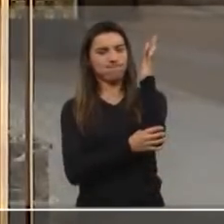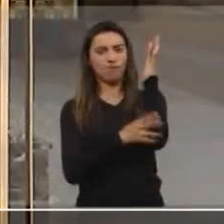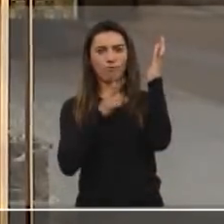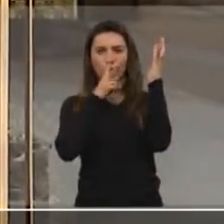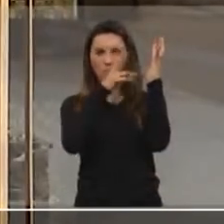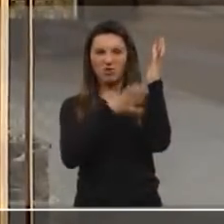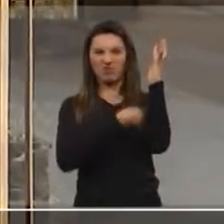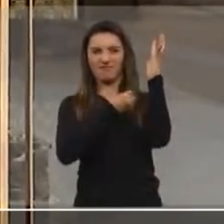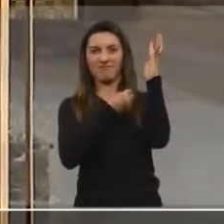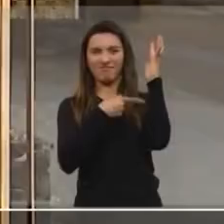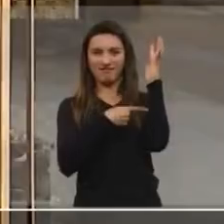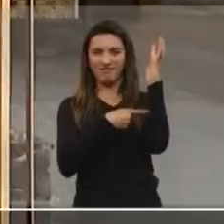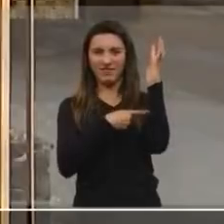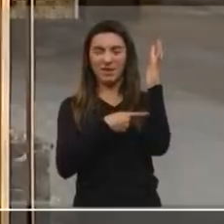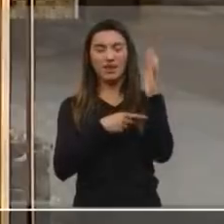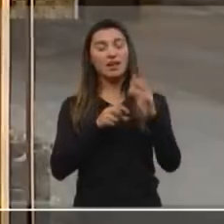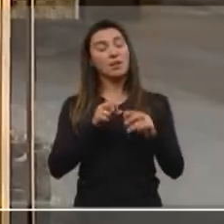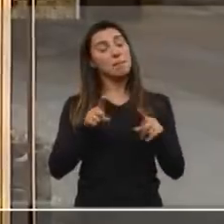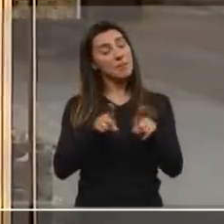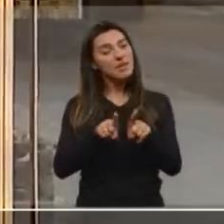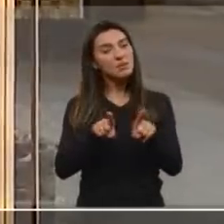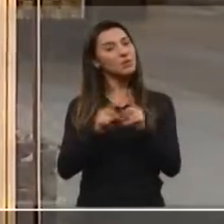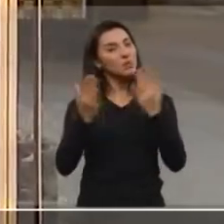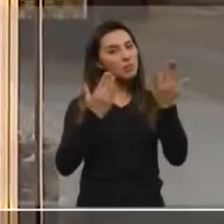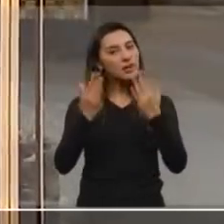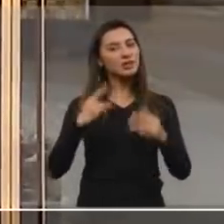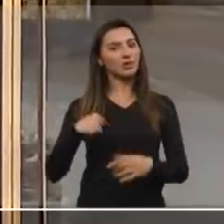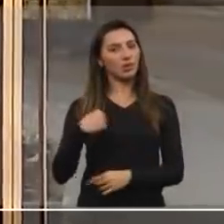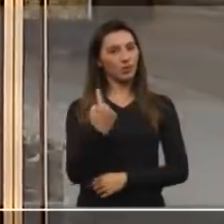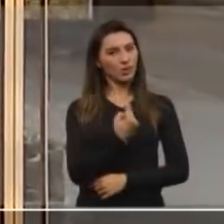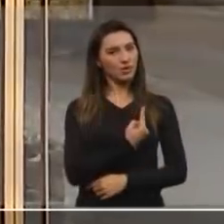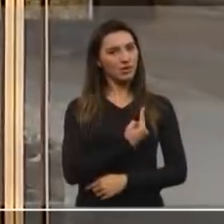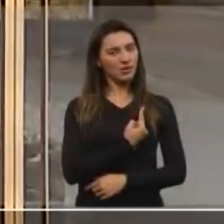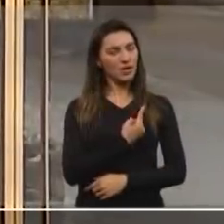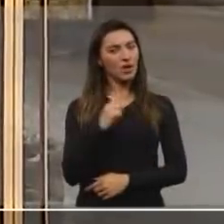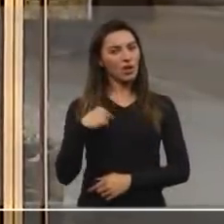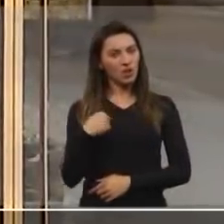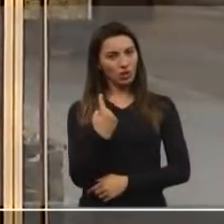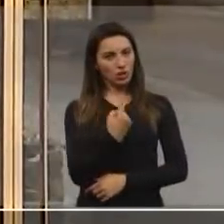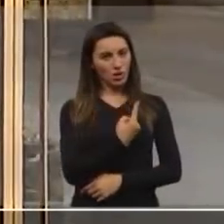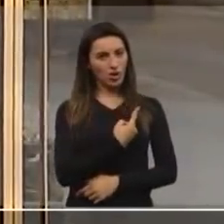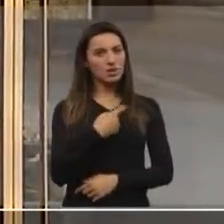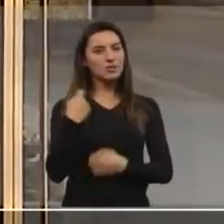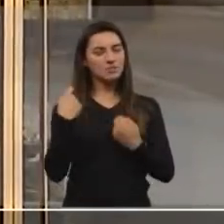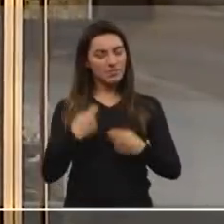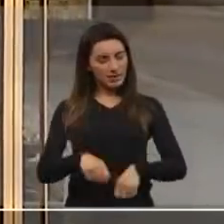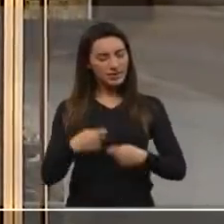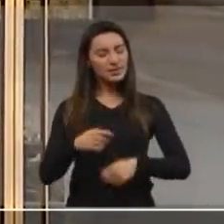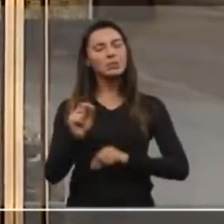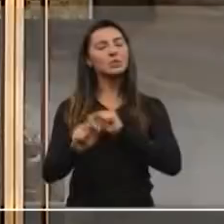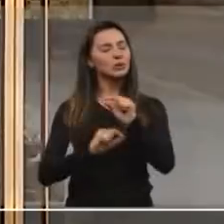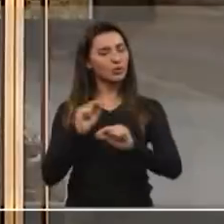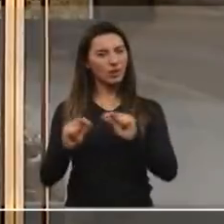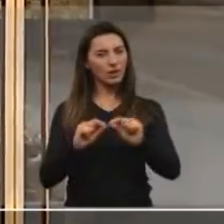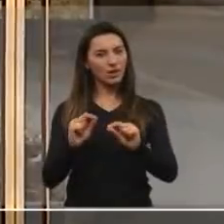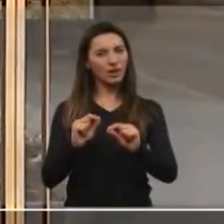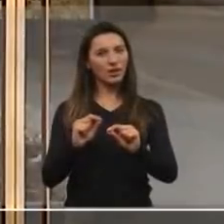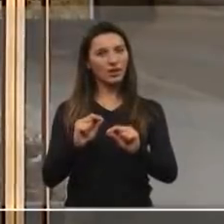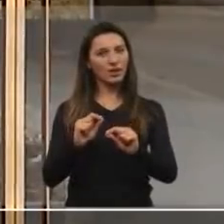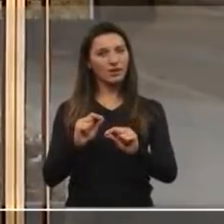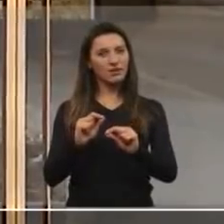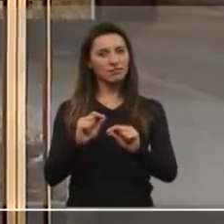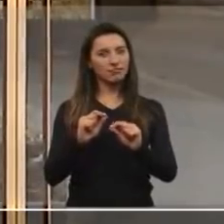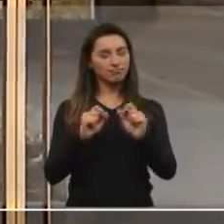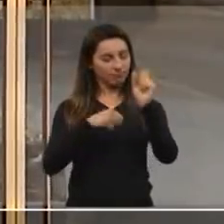acender transcender nós temos que fazer o primeiro processo do pai hei de